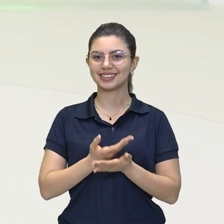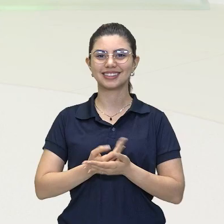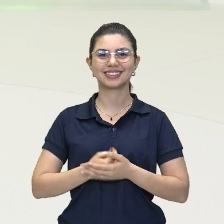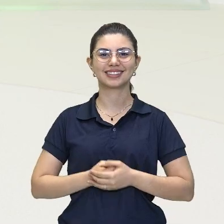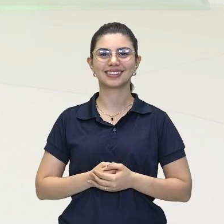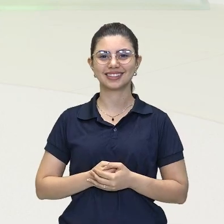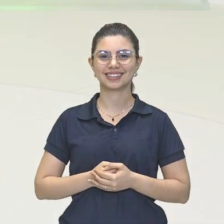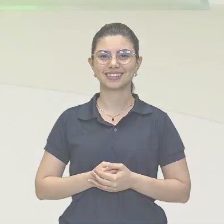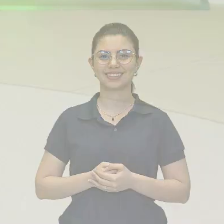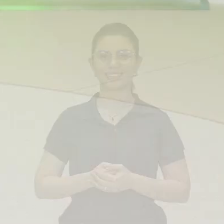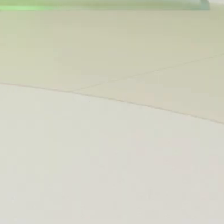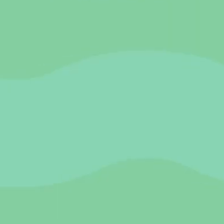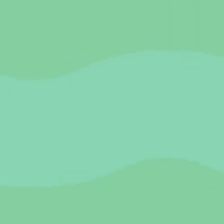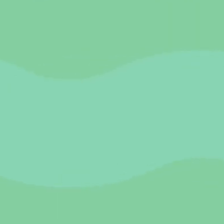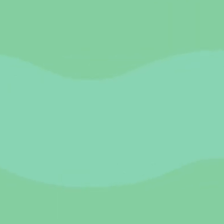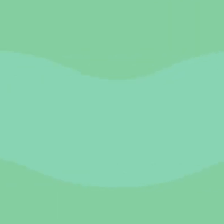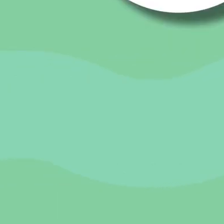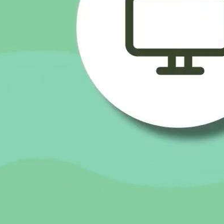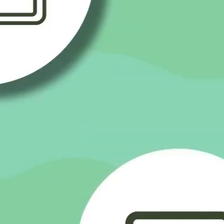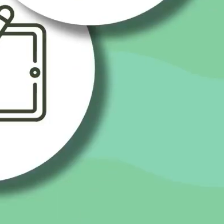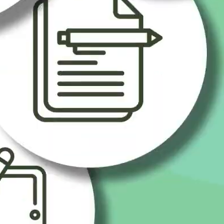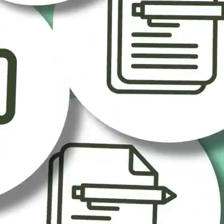aula.